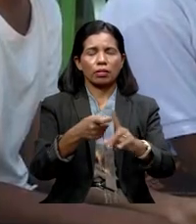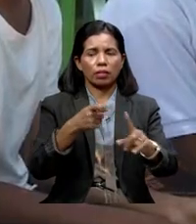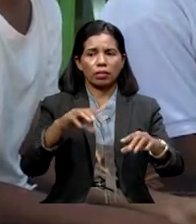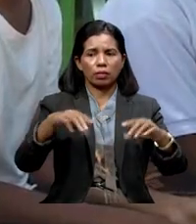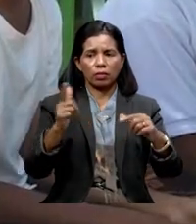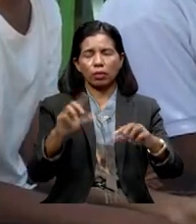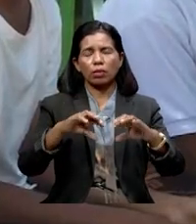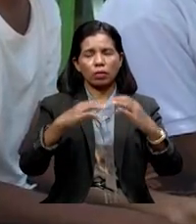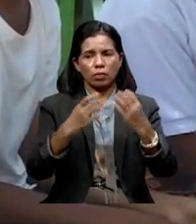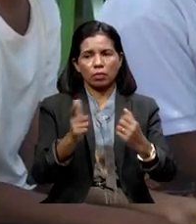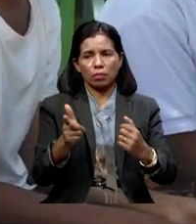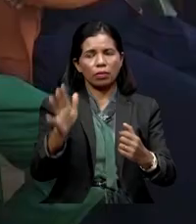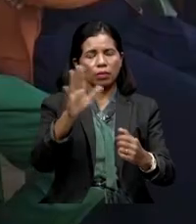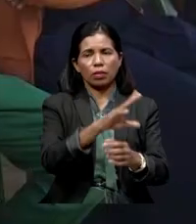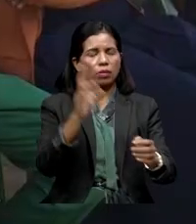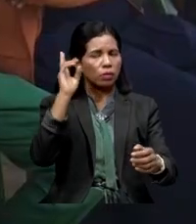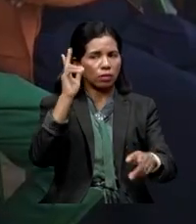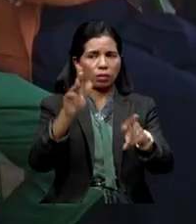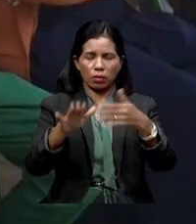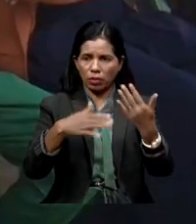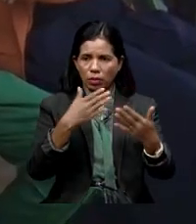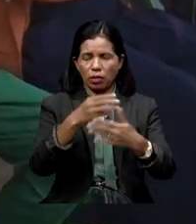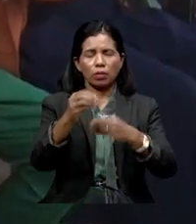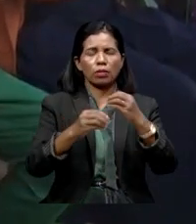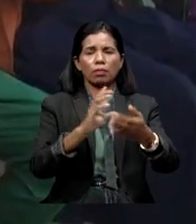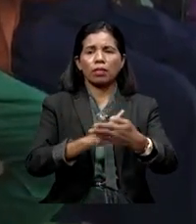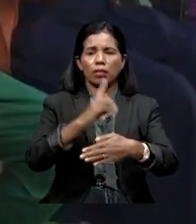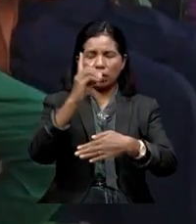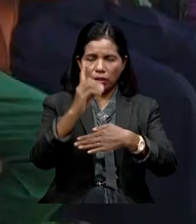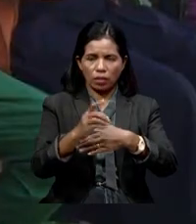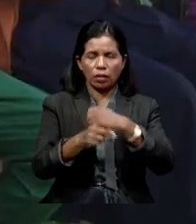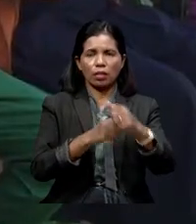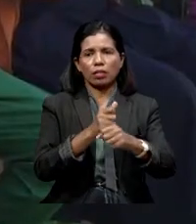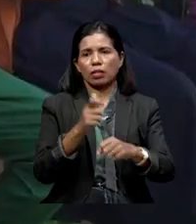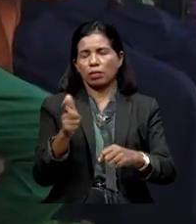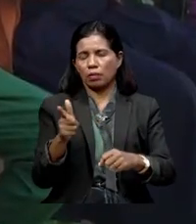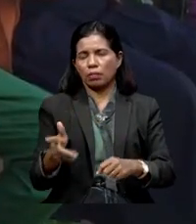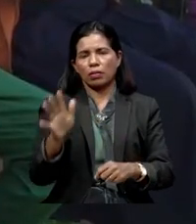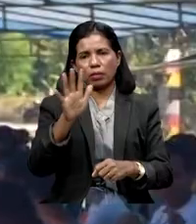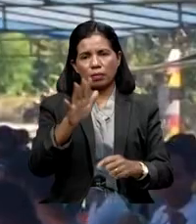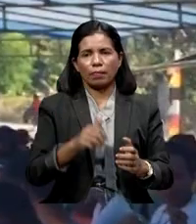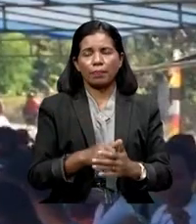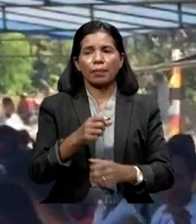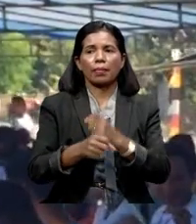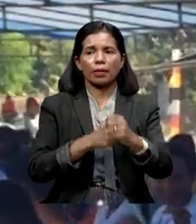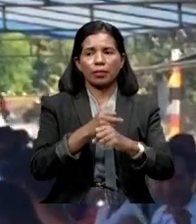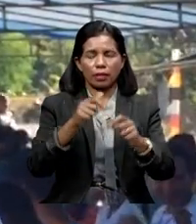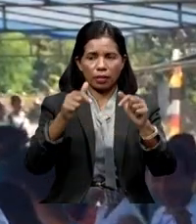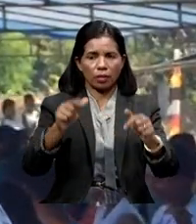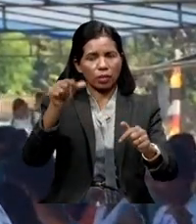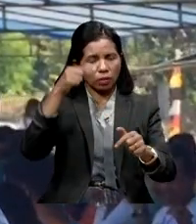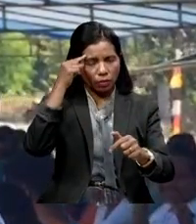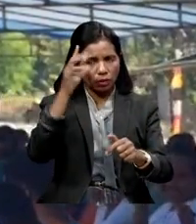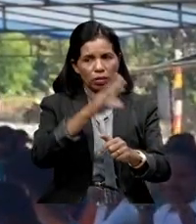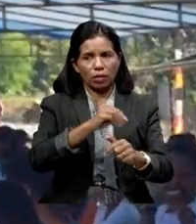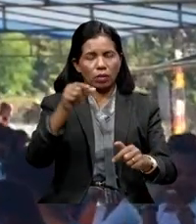Recindima nemos, a tu rona aspiração comunidade sira, com o desenvolvimento durante tina Ronaldo Recindima ne laran. Tina ainda né, governo, no